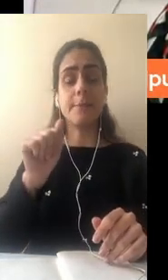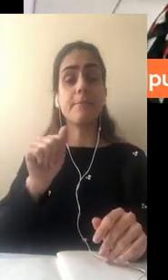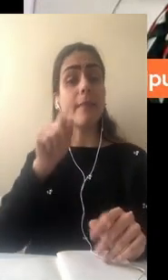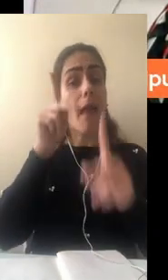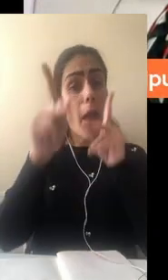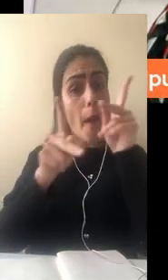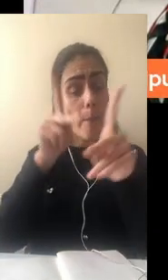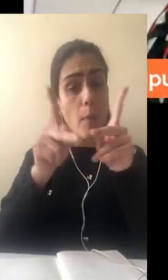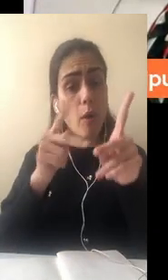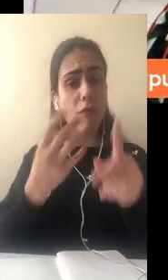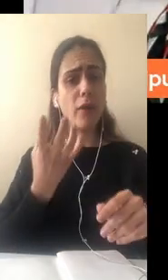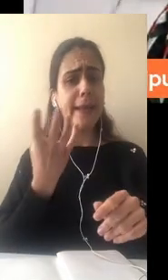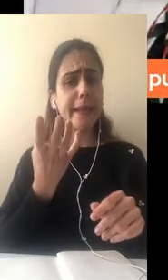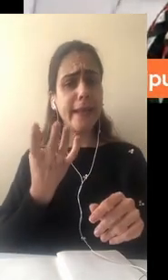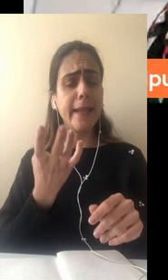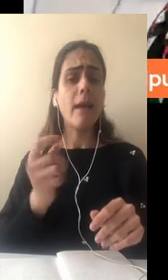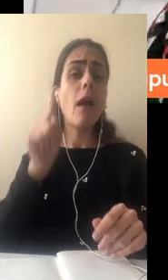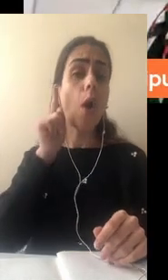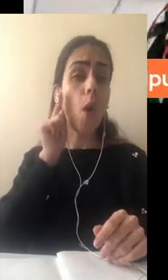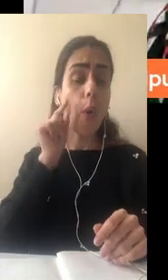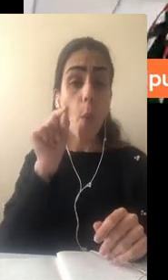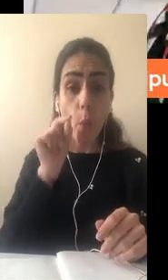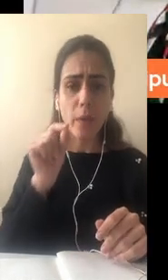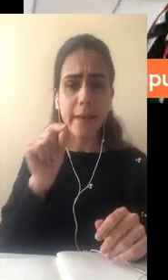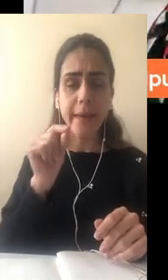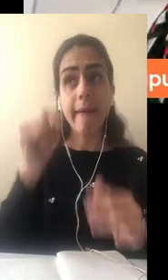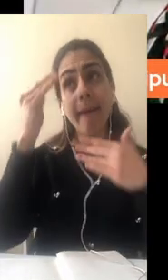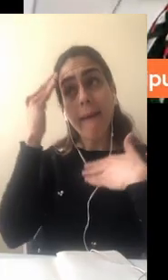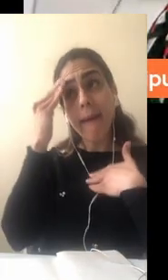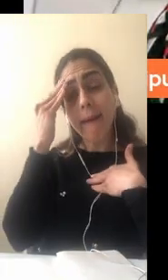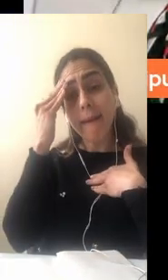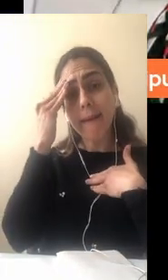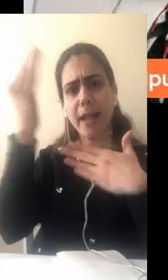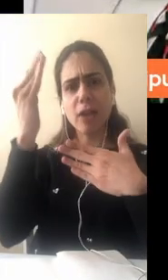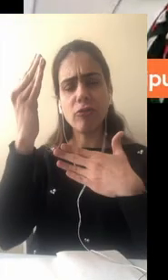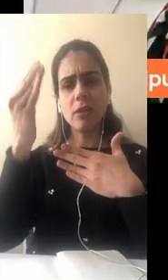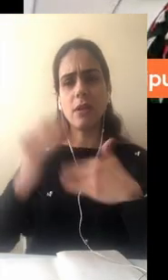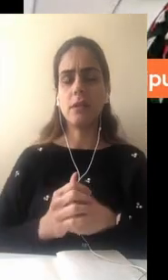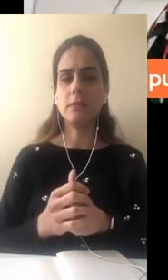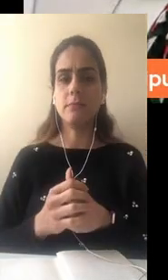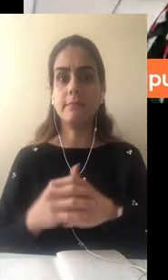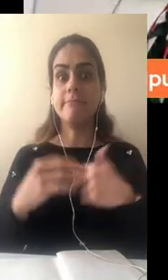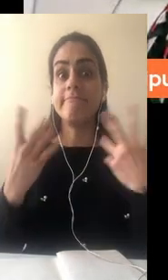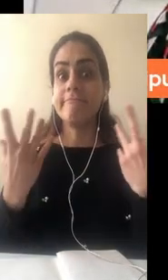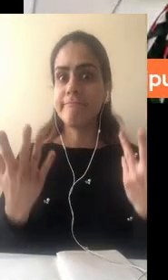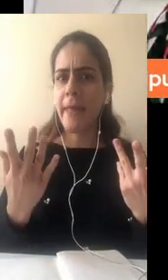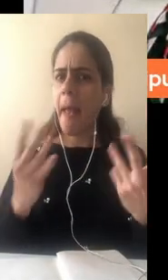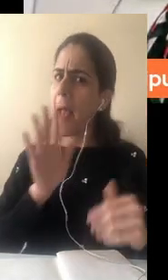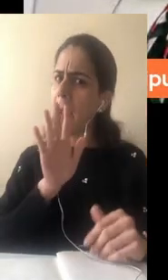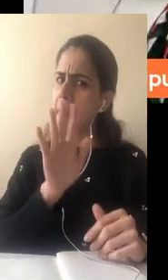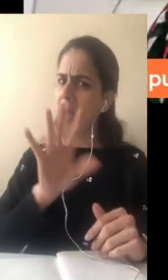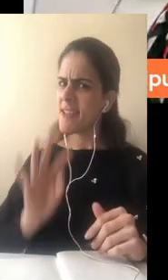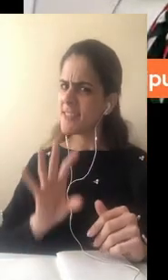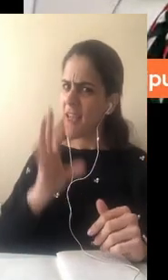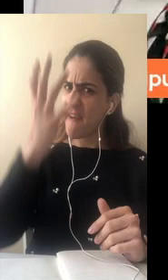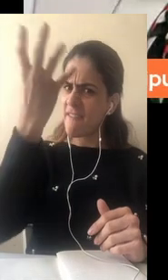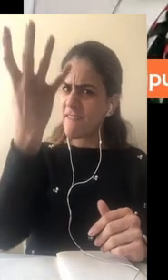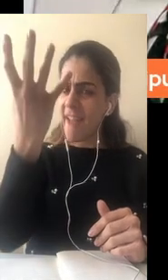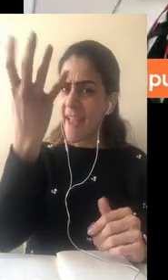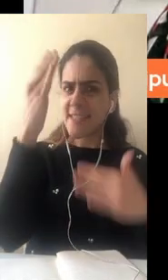aí que entra um primeiro ponto de discórdia, falar, era de gratidão, gente, gratidão a